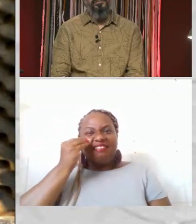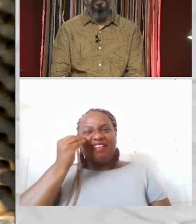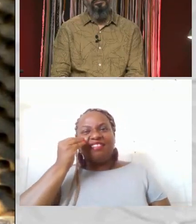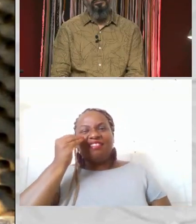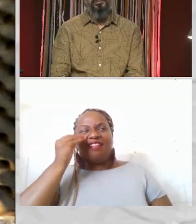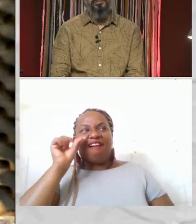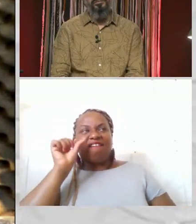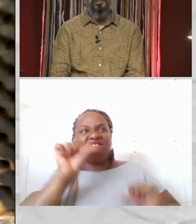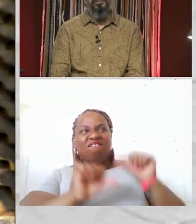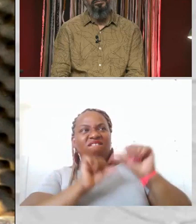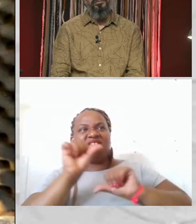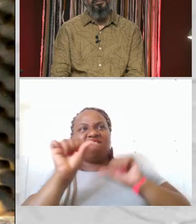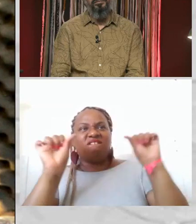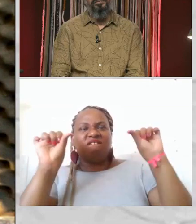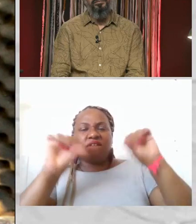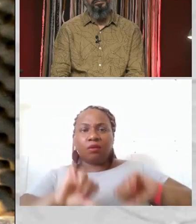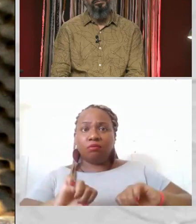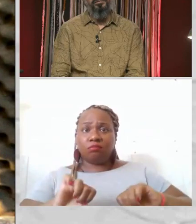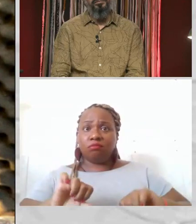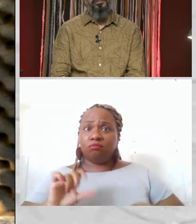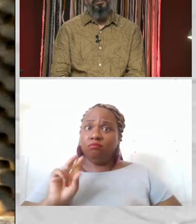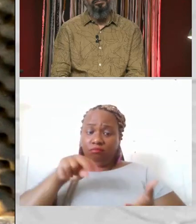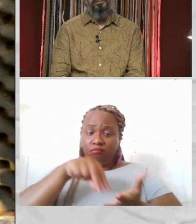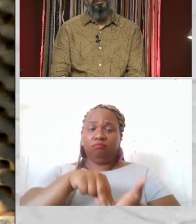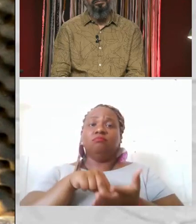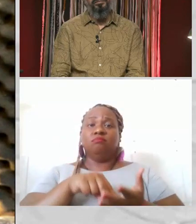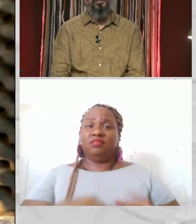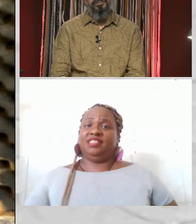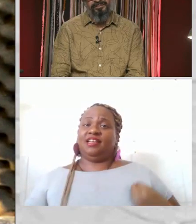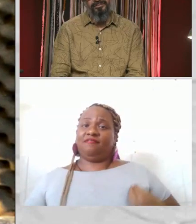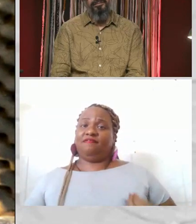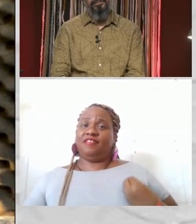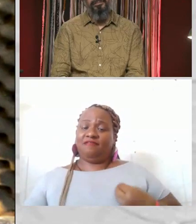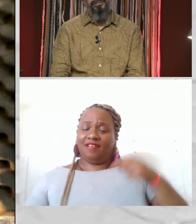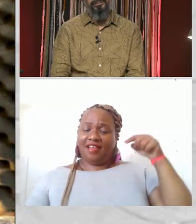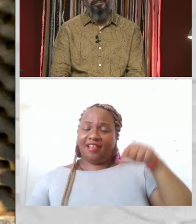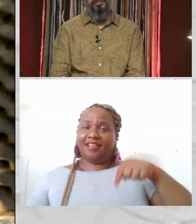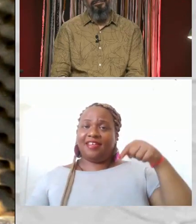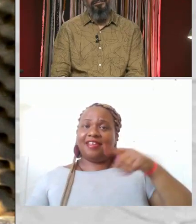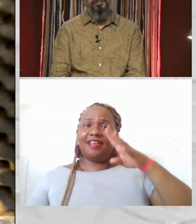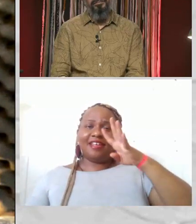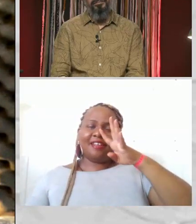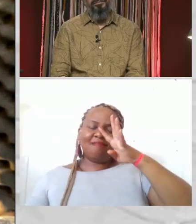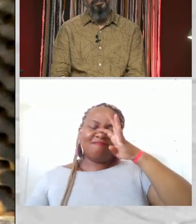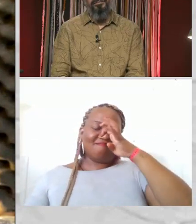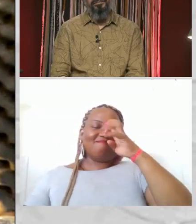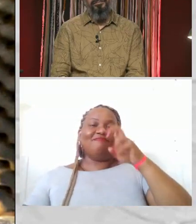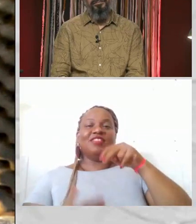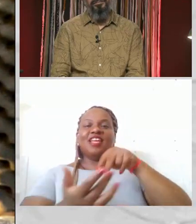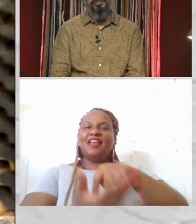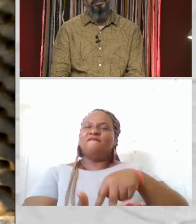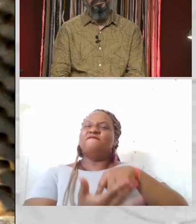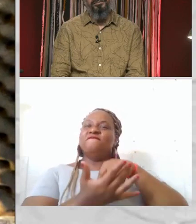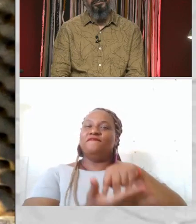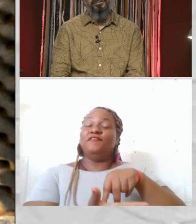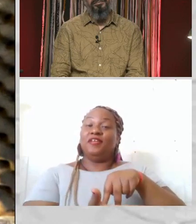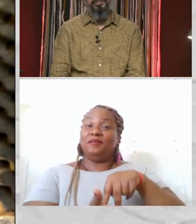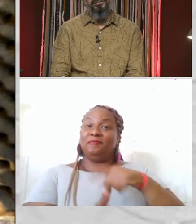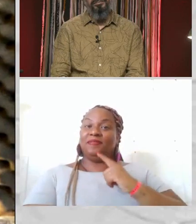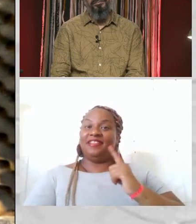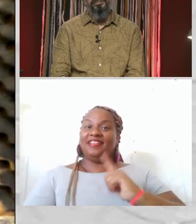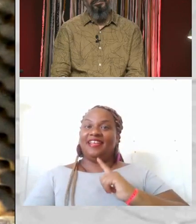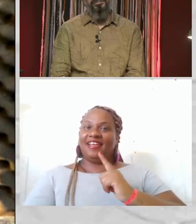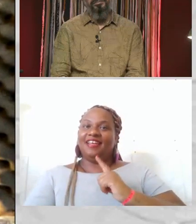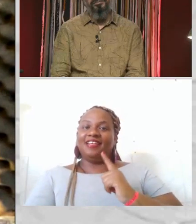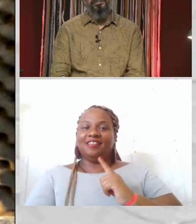desconstrução, nós estamos aí, nós estamos firmes. Nós estamos firmes. Firmes de tal forma que a gente